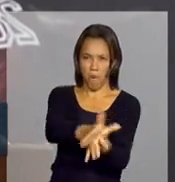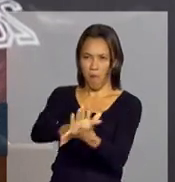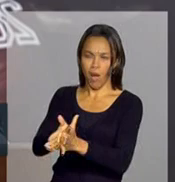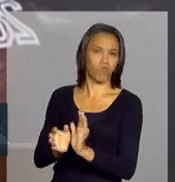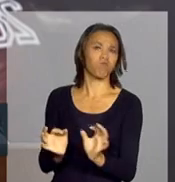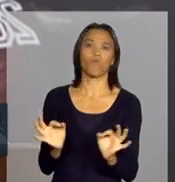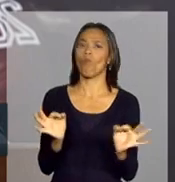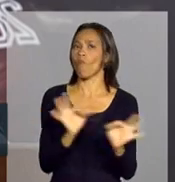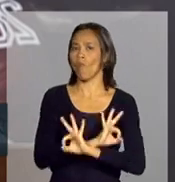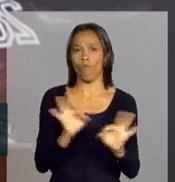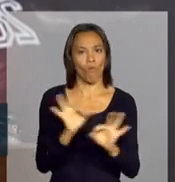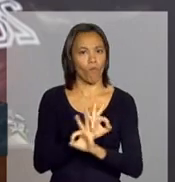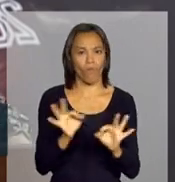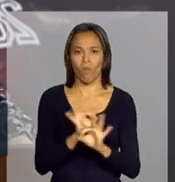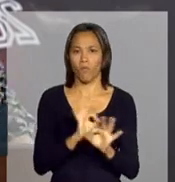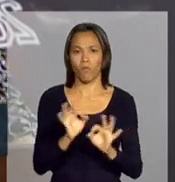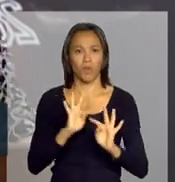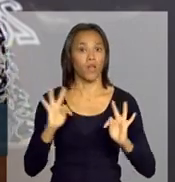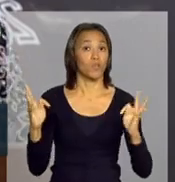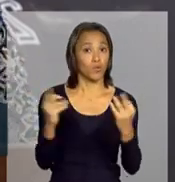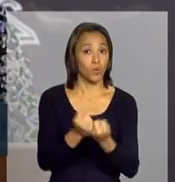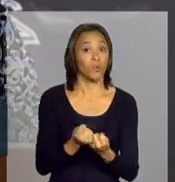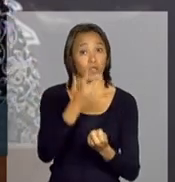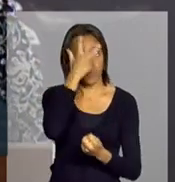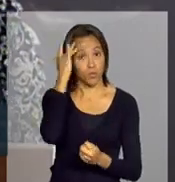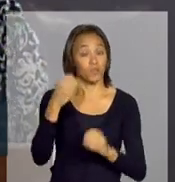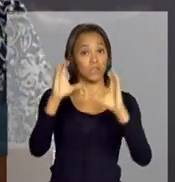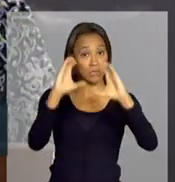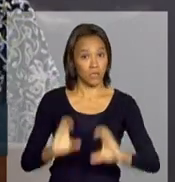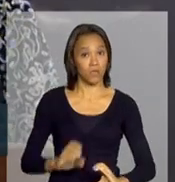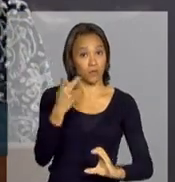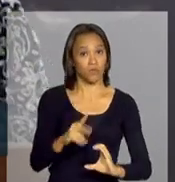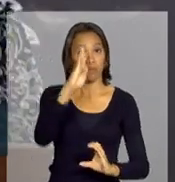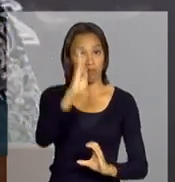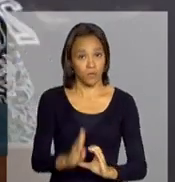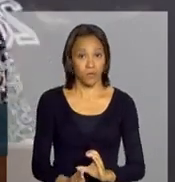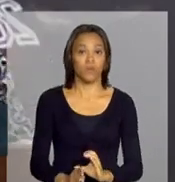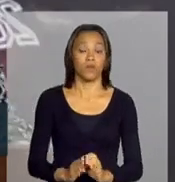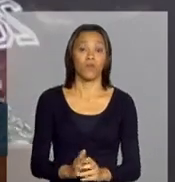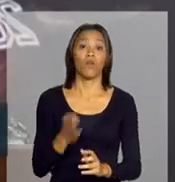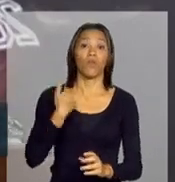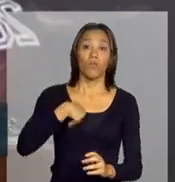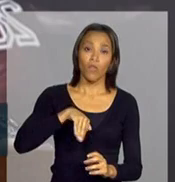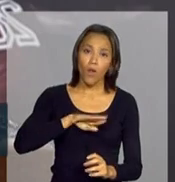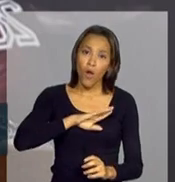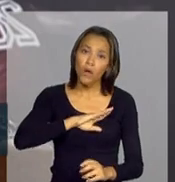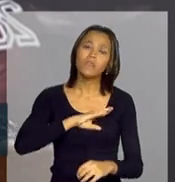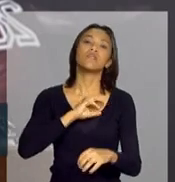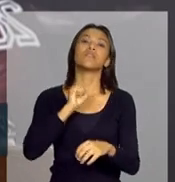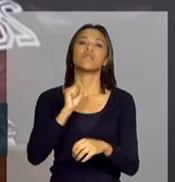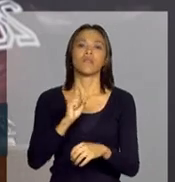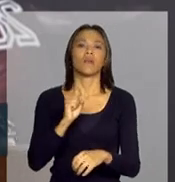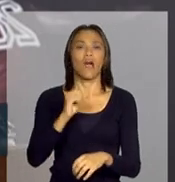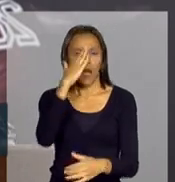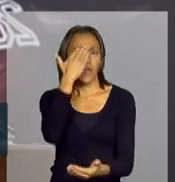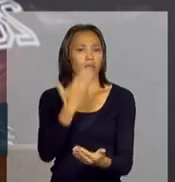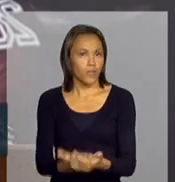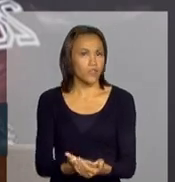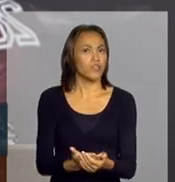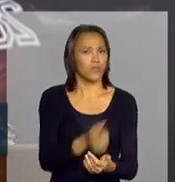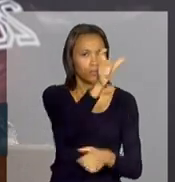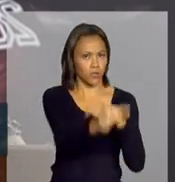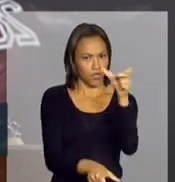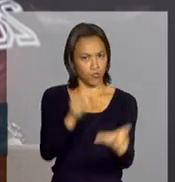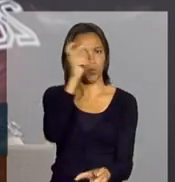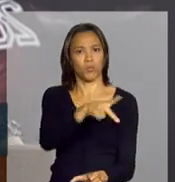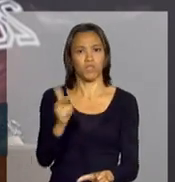para todos os nossos cidadãos nós contamos com os educadores para fomentar o